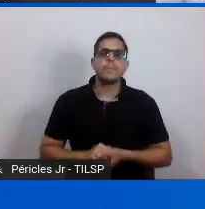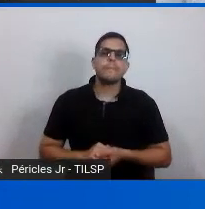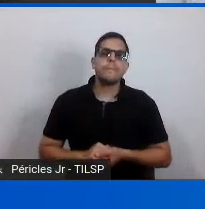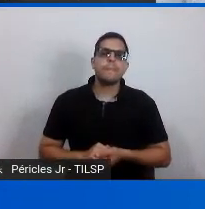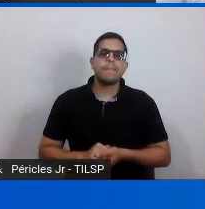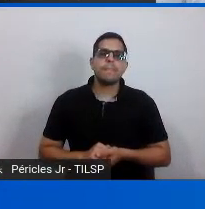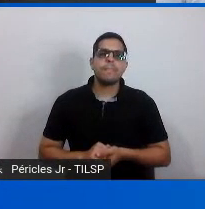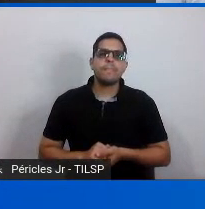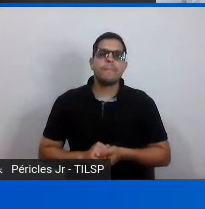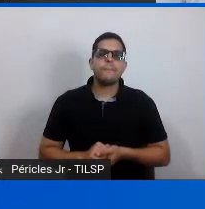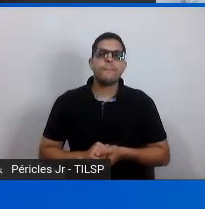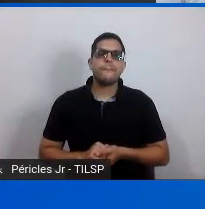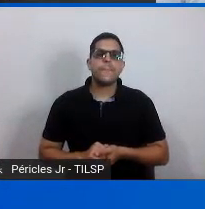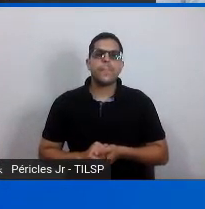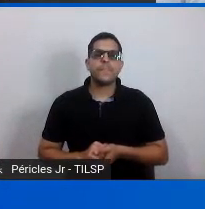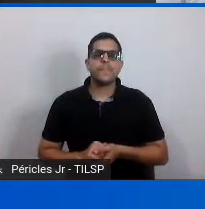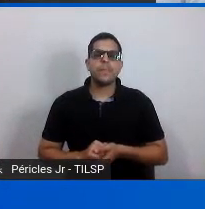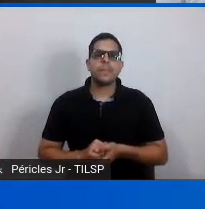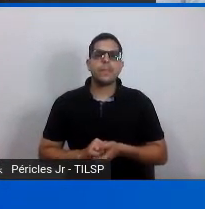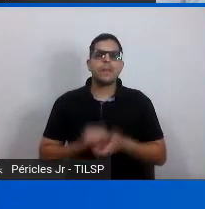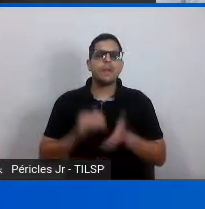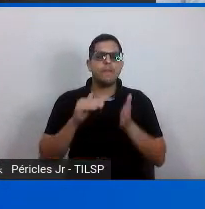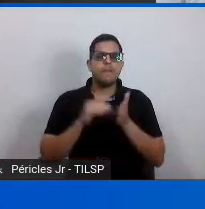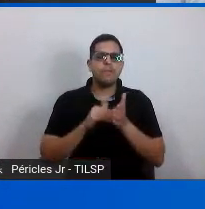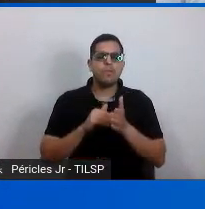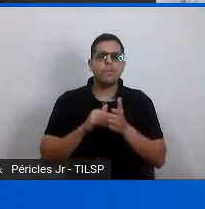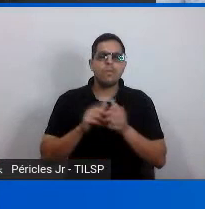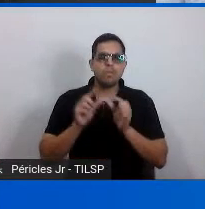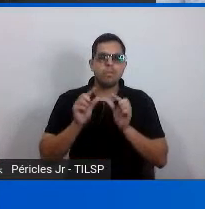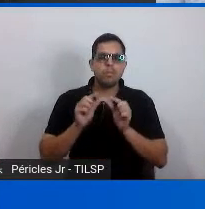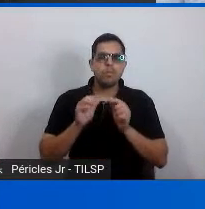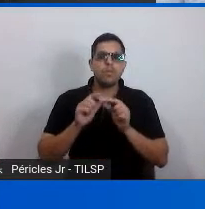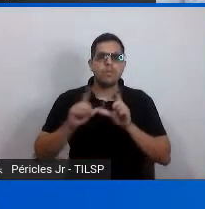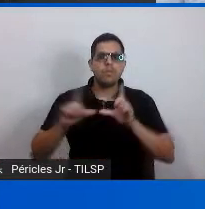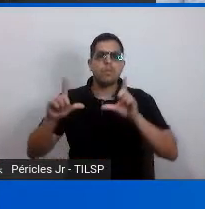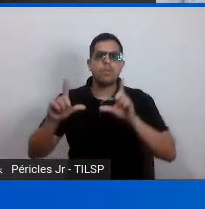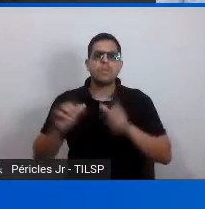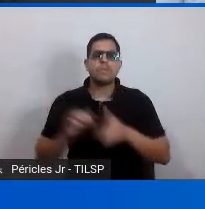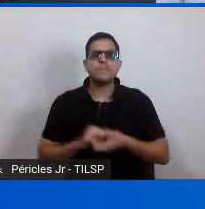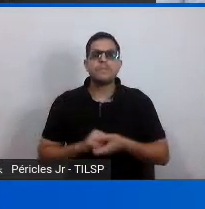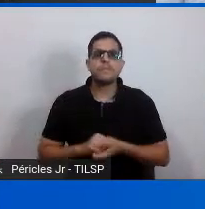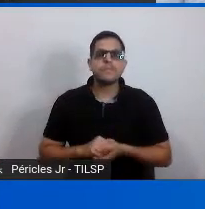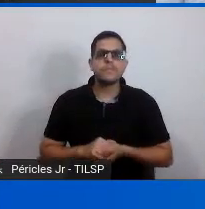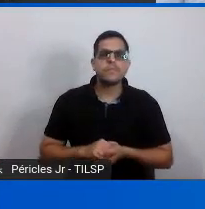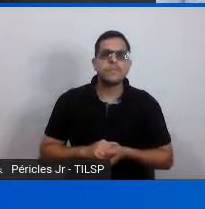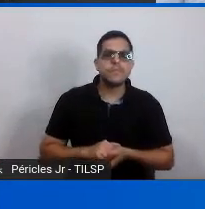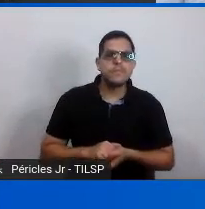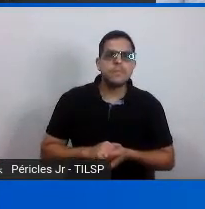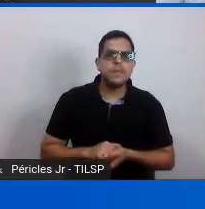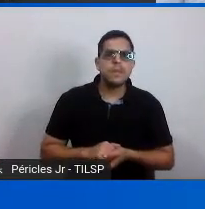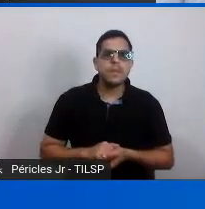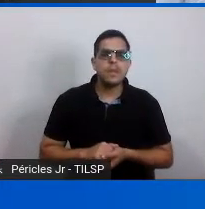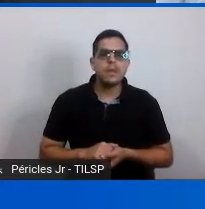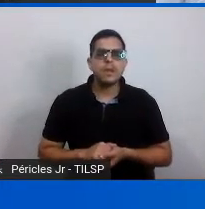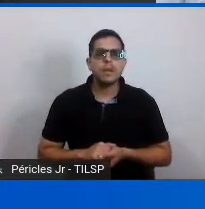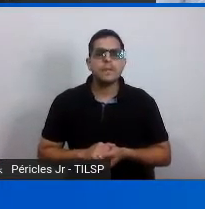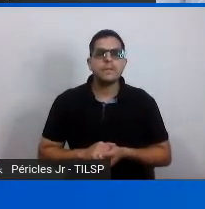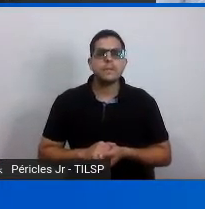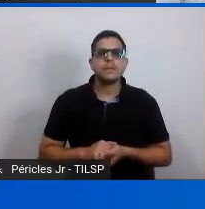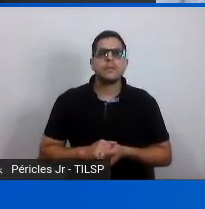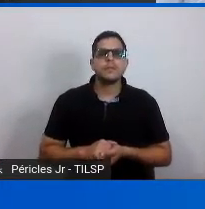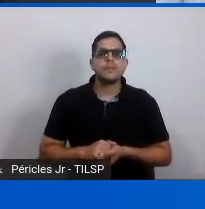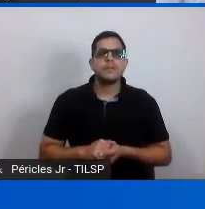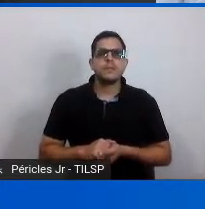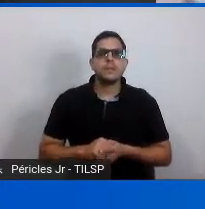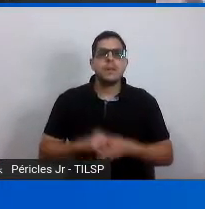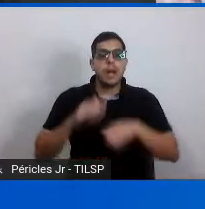seja o último que eu trago nessas premissas e a gente pensa no desenvolvimento de habilidades e competências para uso de recursos